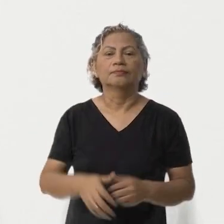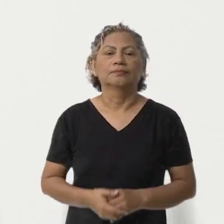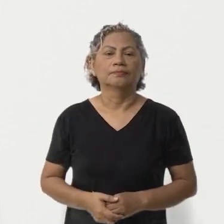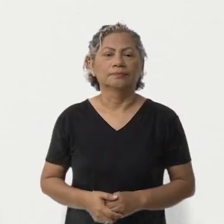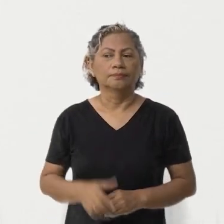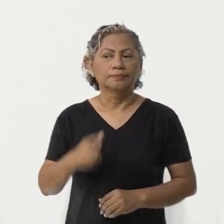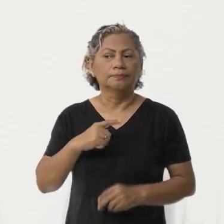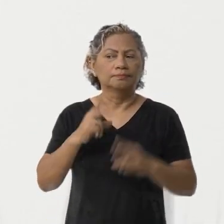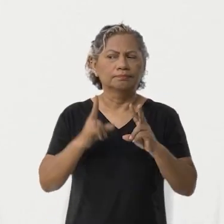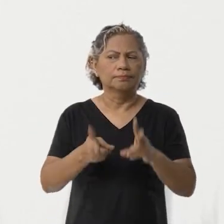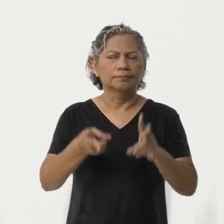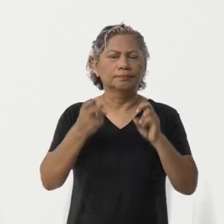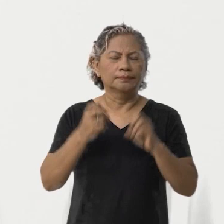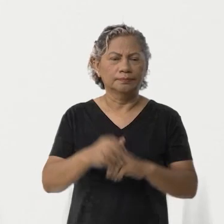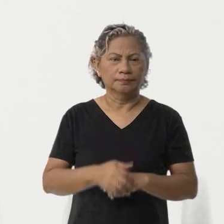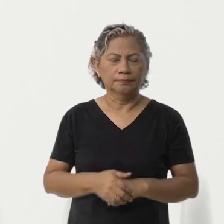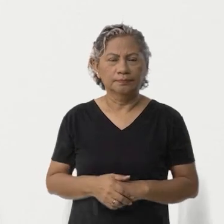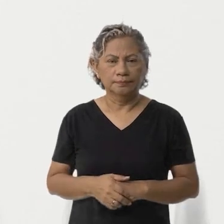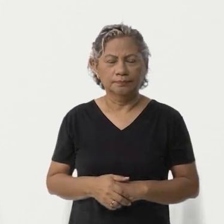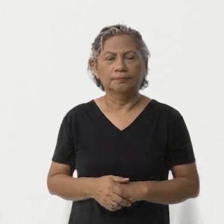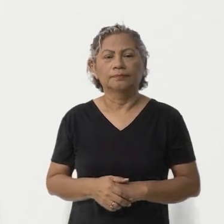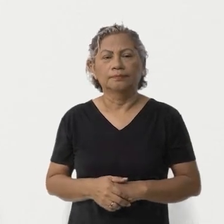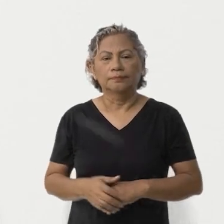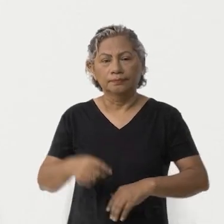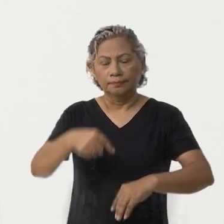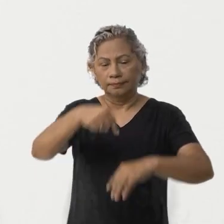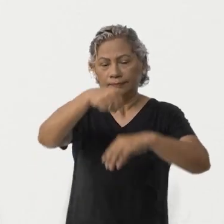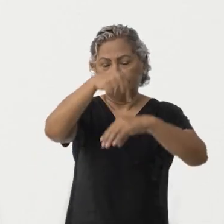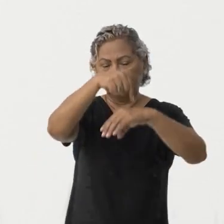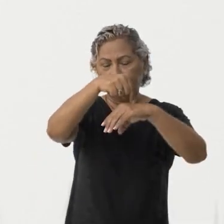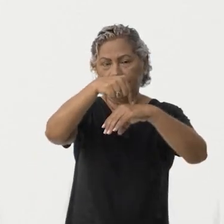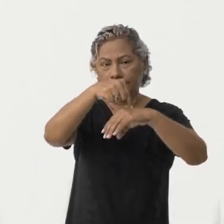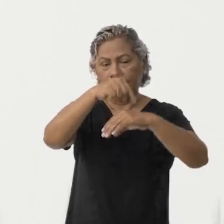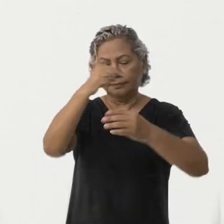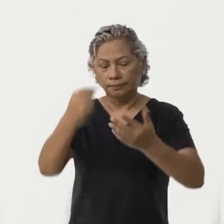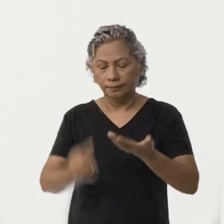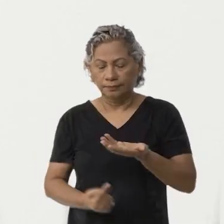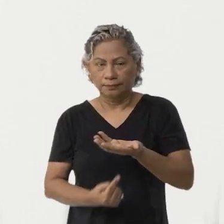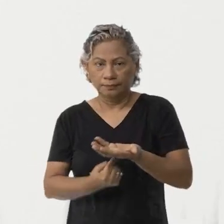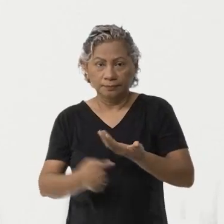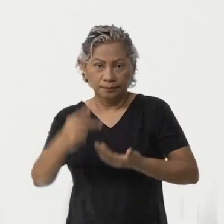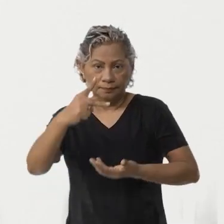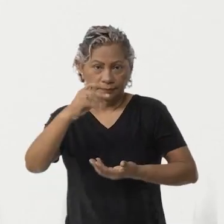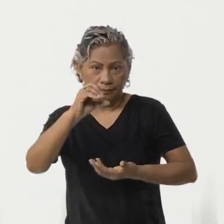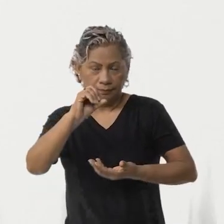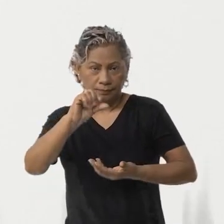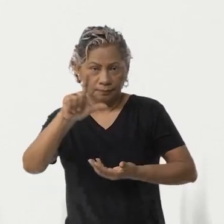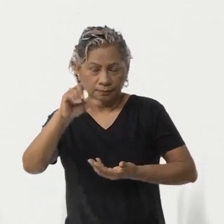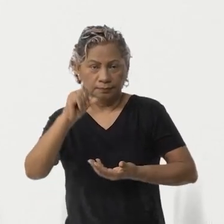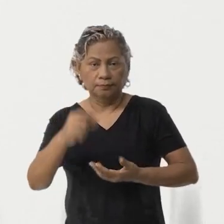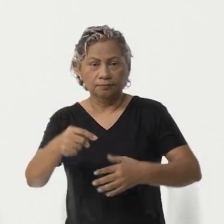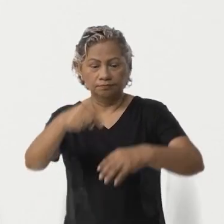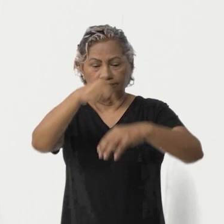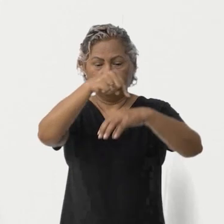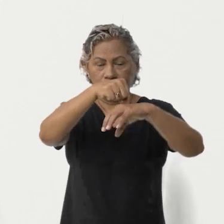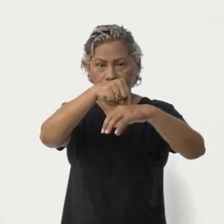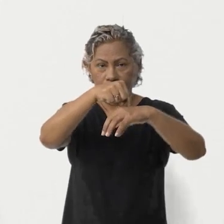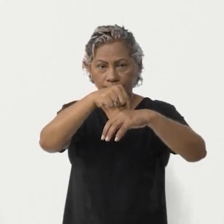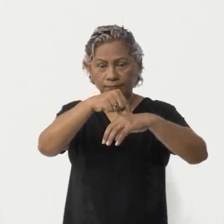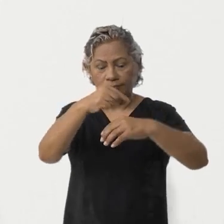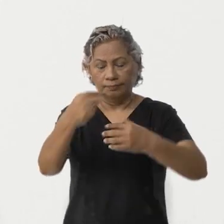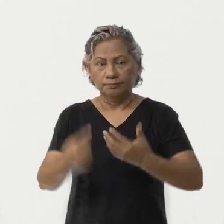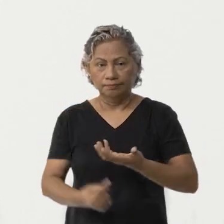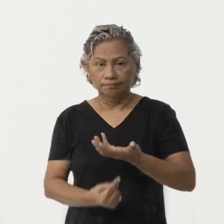norte para o sul, nós temos a zona polar ártica ou zona glacial ártica. Seguida da zona temperada do